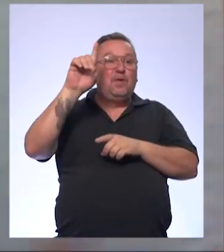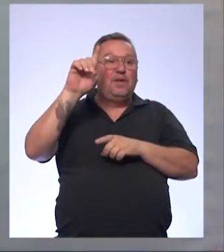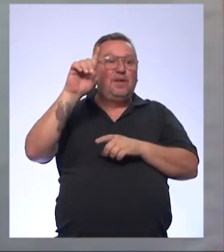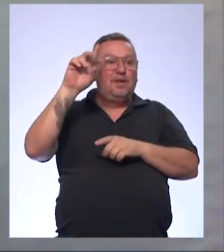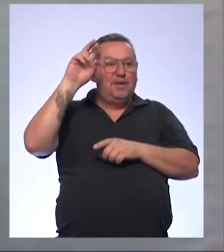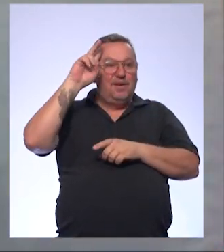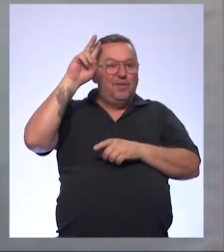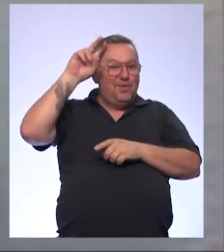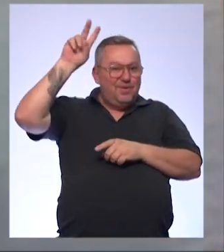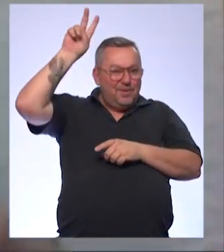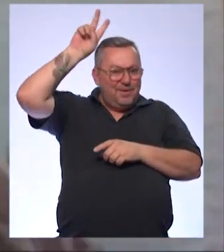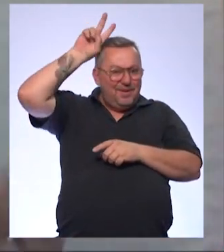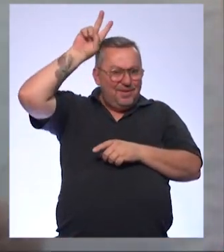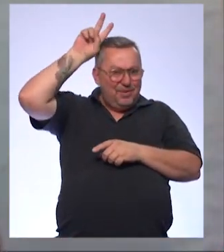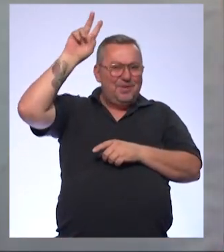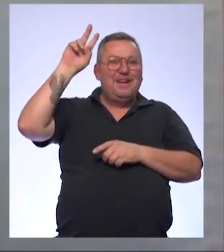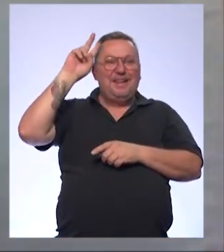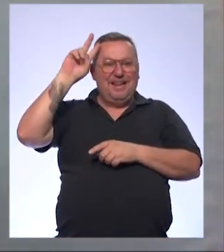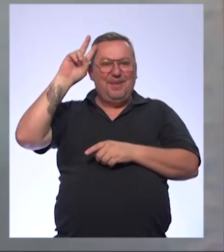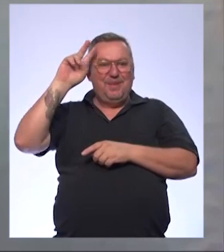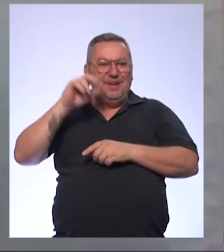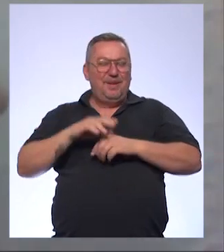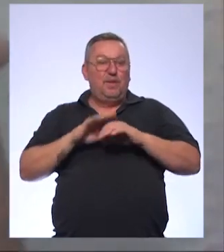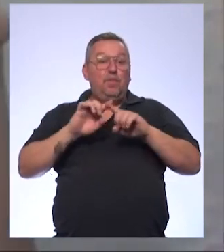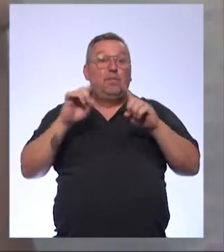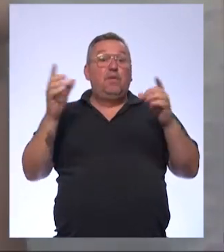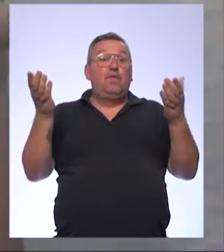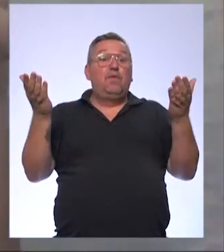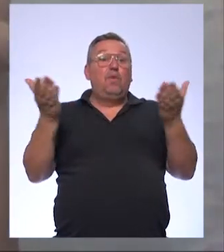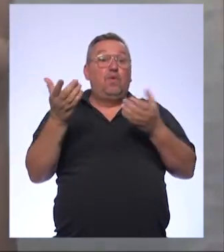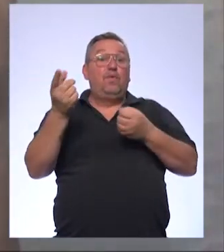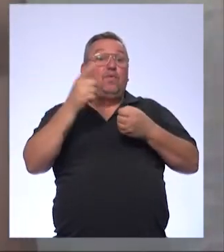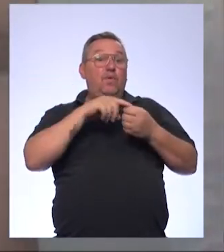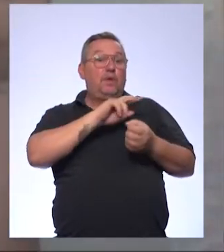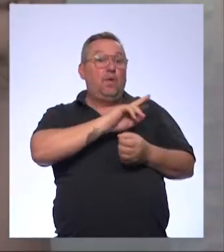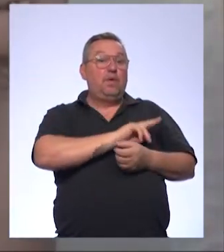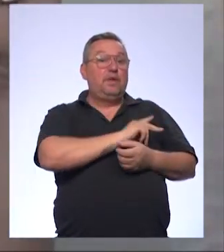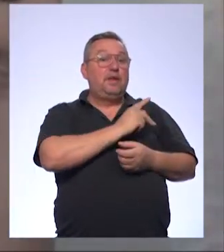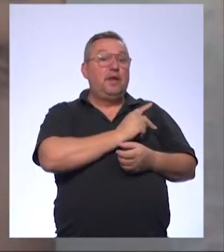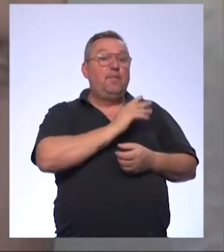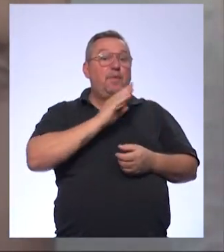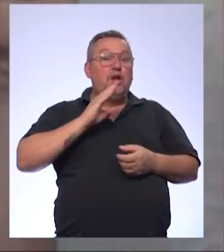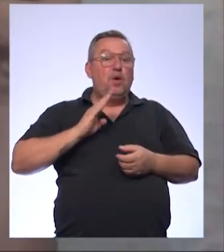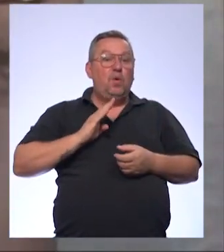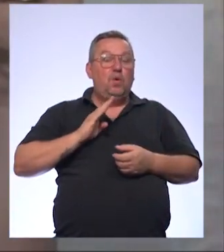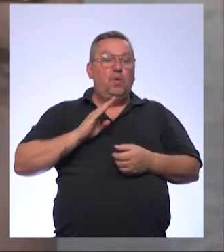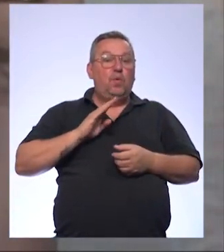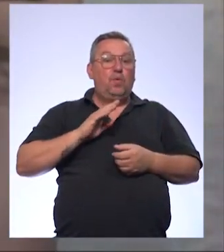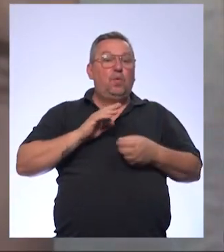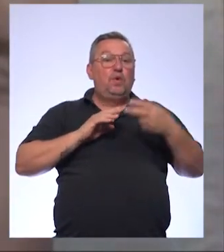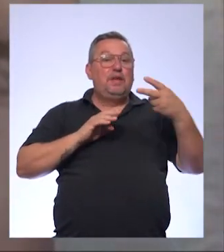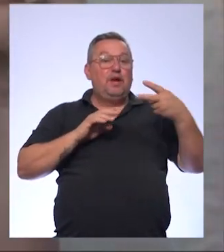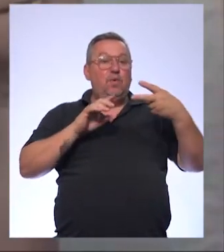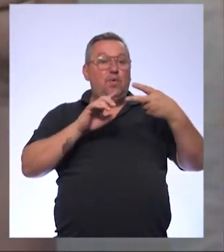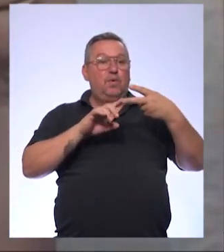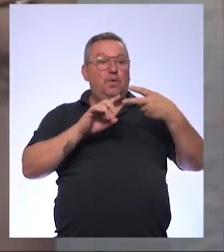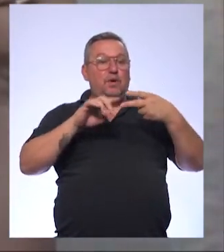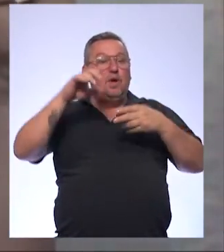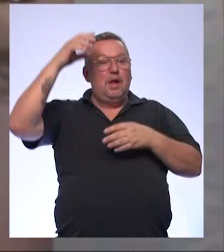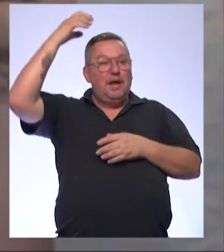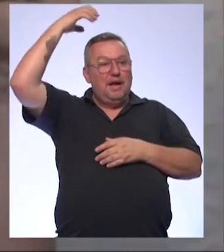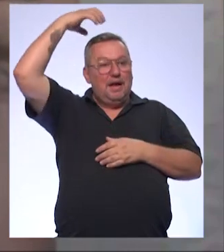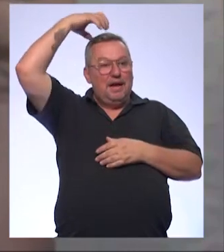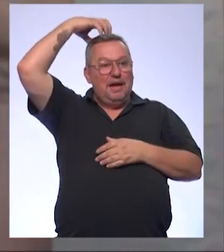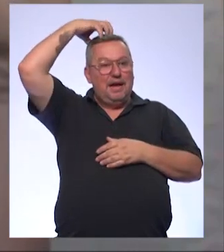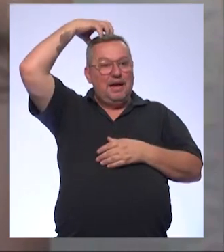histórias dos indígenas, né? Mas vamos voltar aqui aos nossos hebreus. Aí nós temos esse segundo momento, a